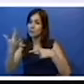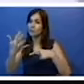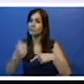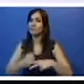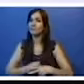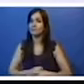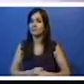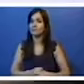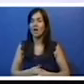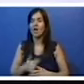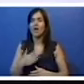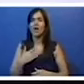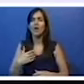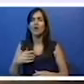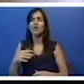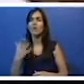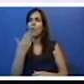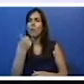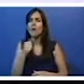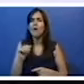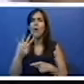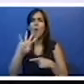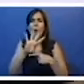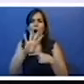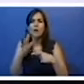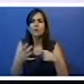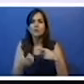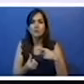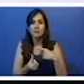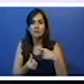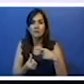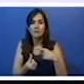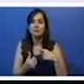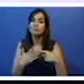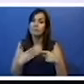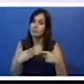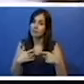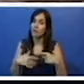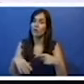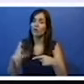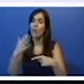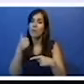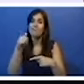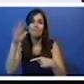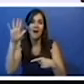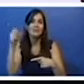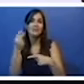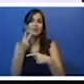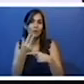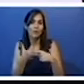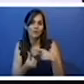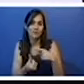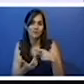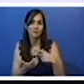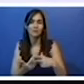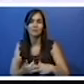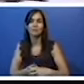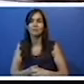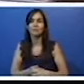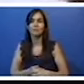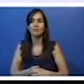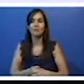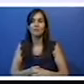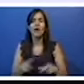eu vou comer quatro partes de 6 eu vou comer mais do que a pessoa que pegou duas partes só e a menor